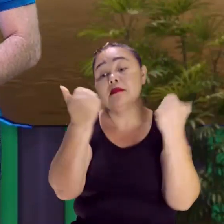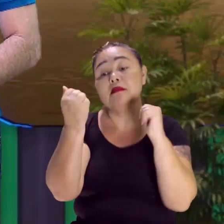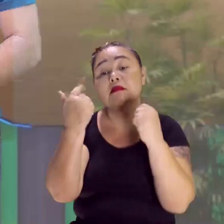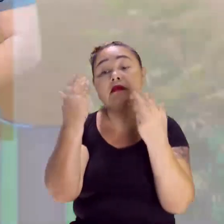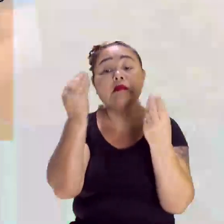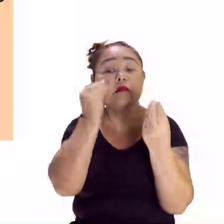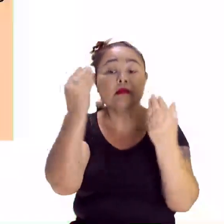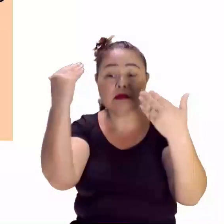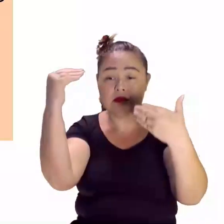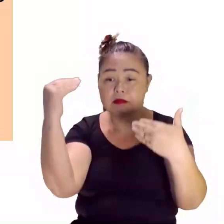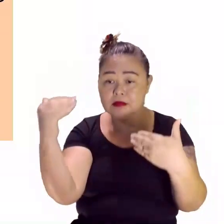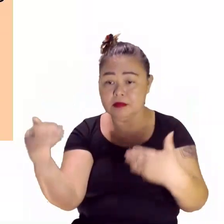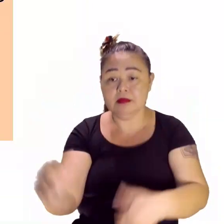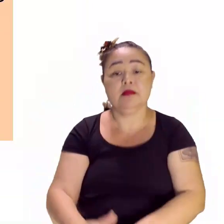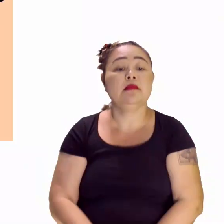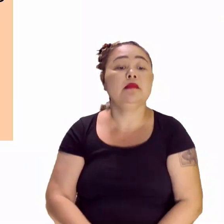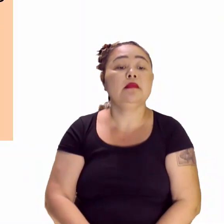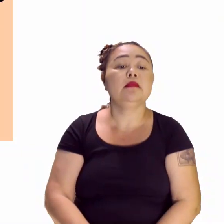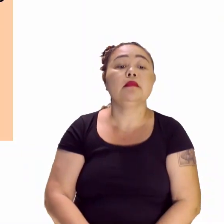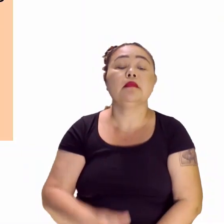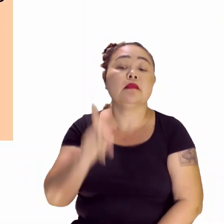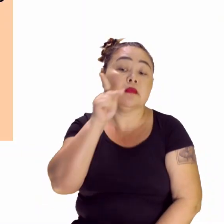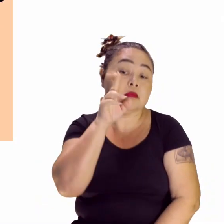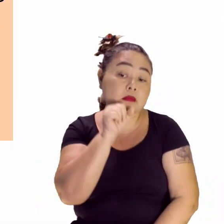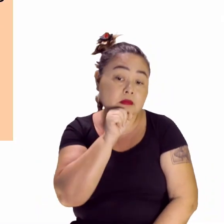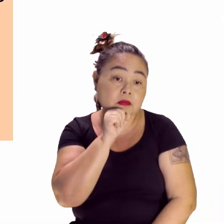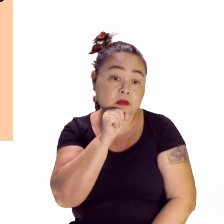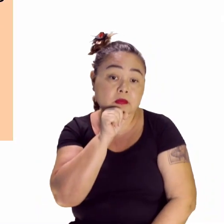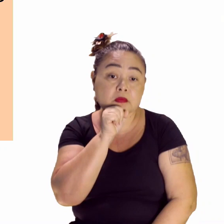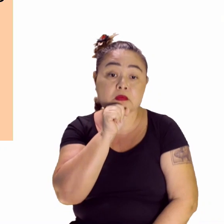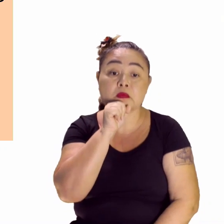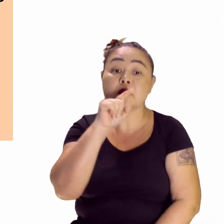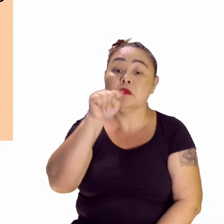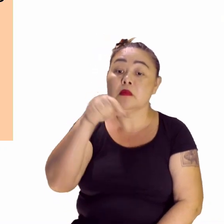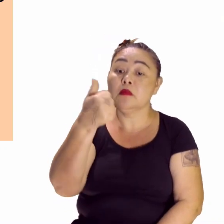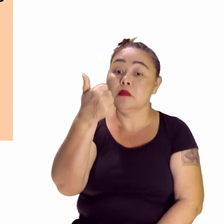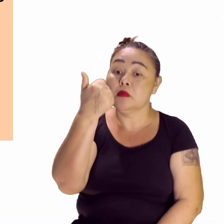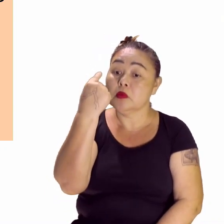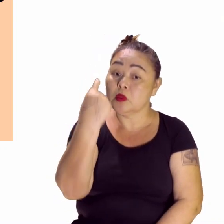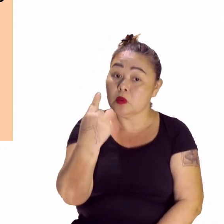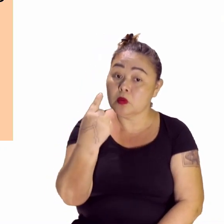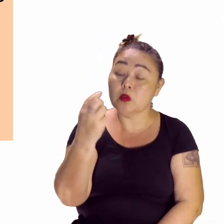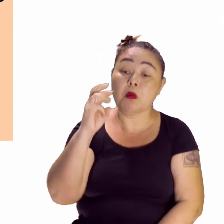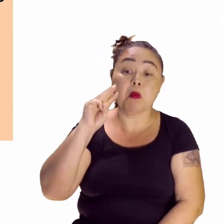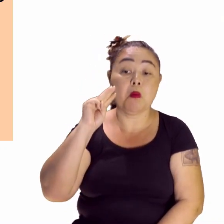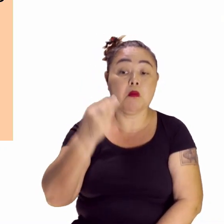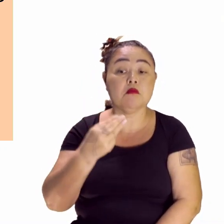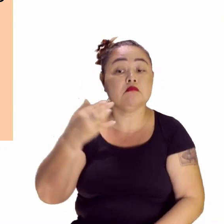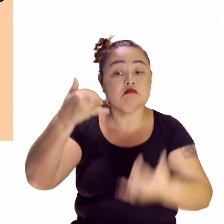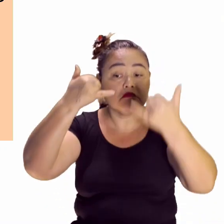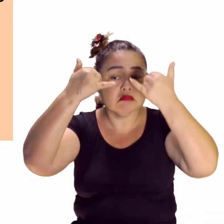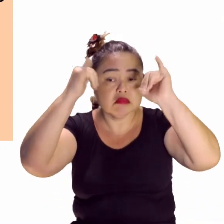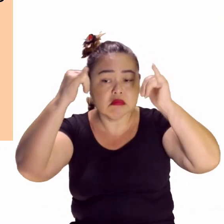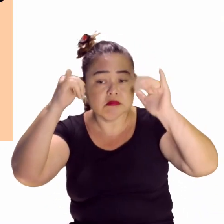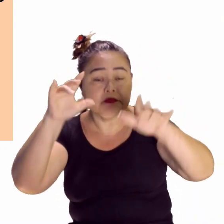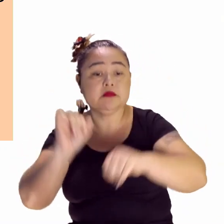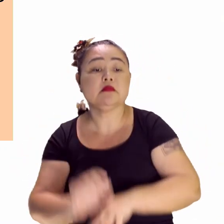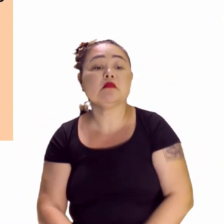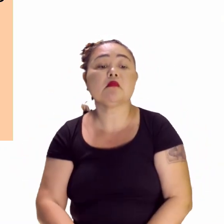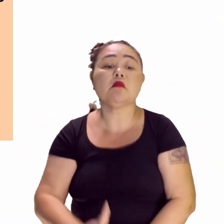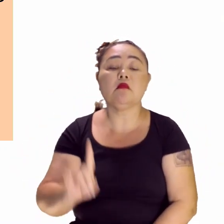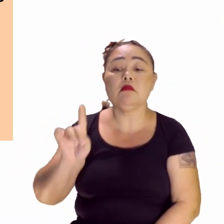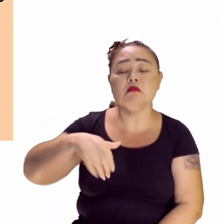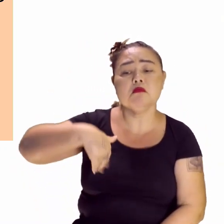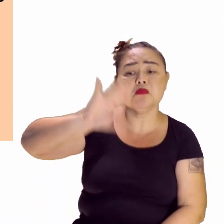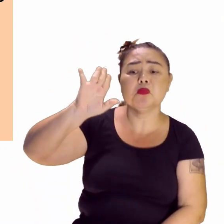conferir na tabela Então temos aí Porto Velho com 1,1 milhão de cabeça tem